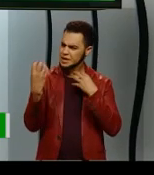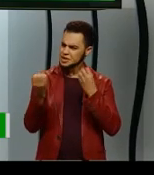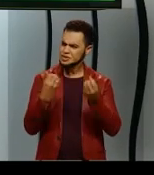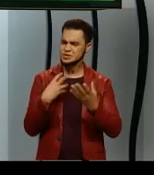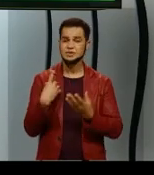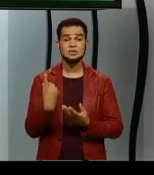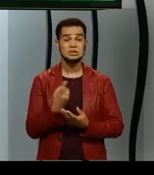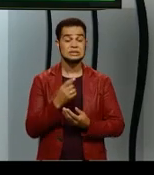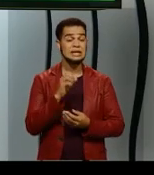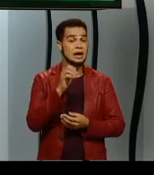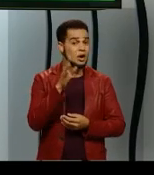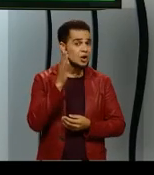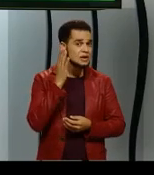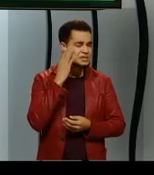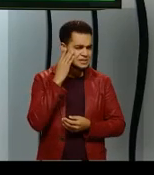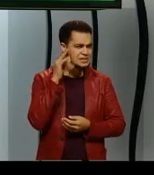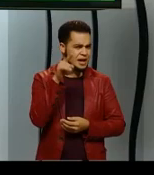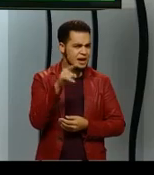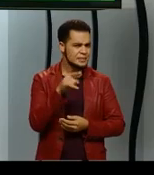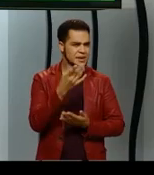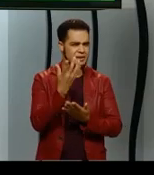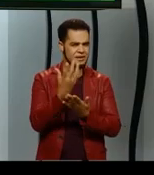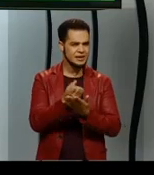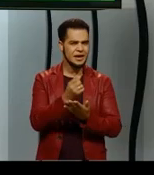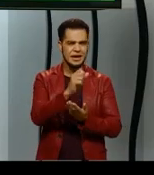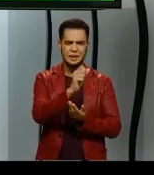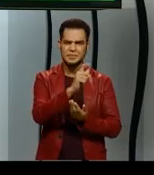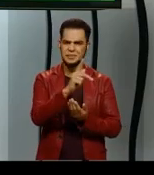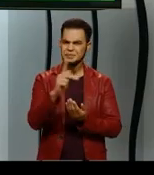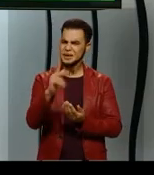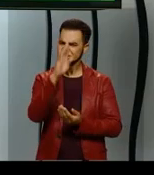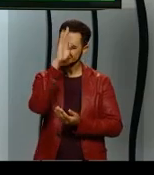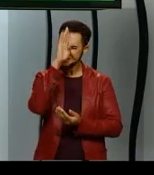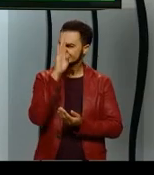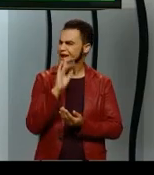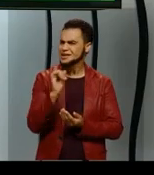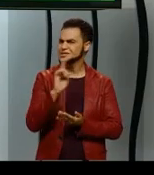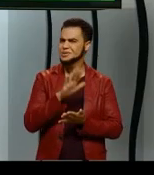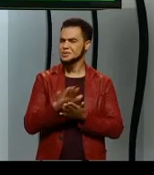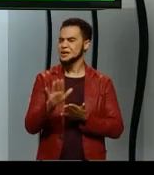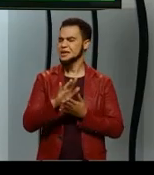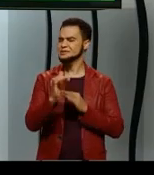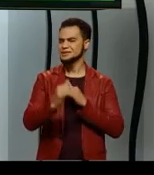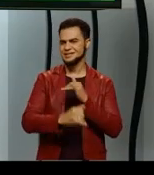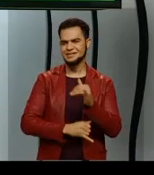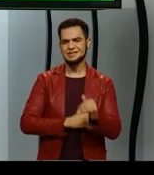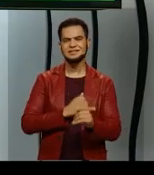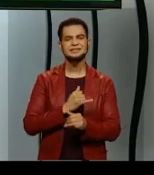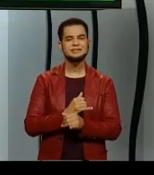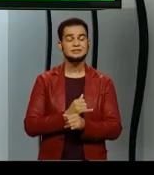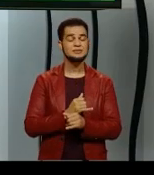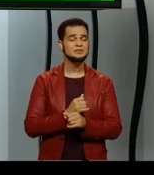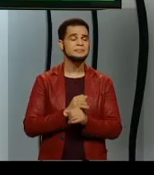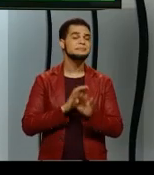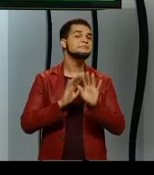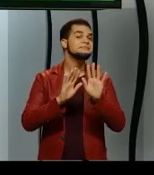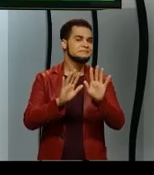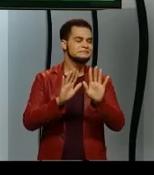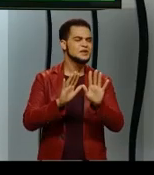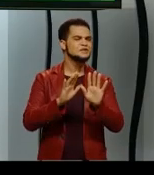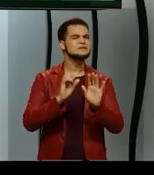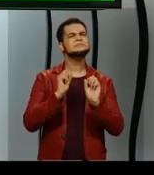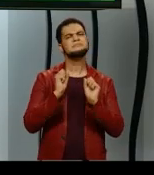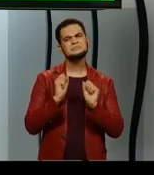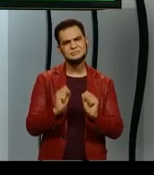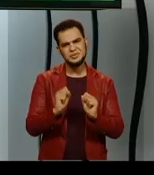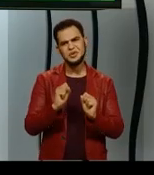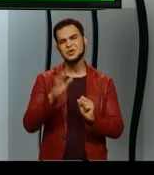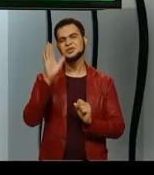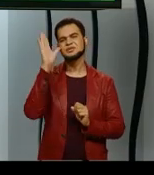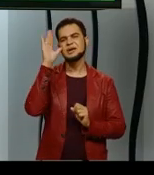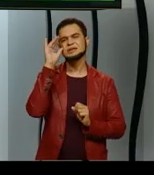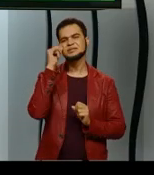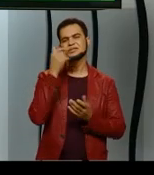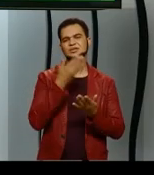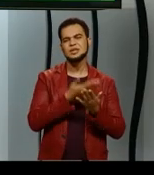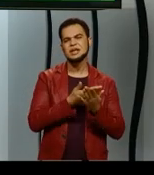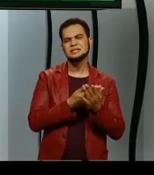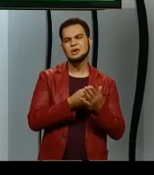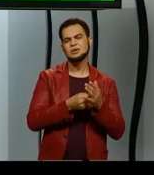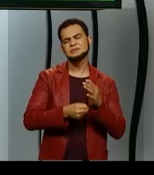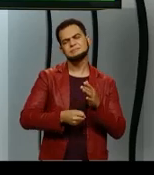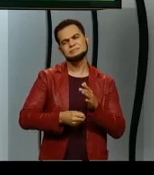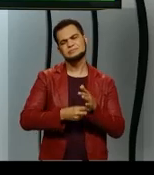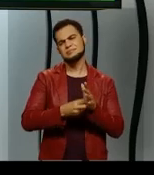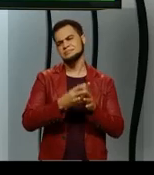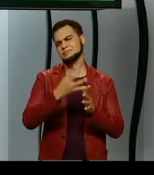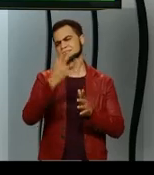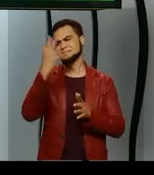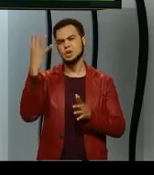ao aplicativo é gratuito e não consome os dados da sua internet. E claro, você pode assistir quantas vezes quiser as nossas aulas